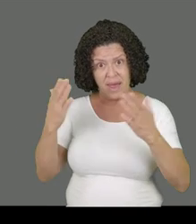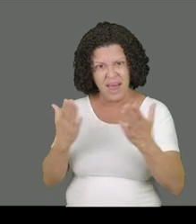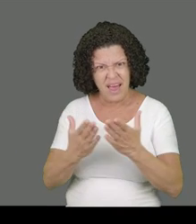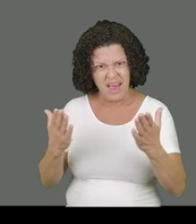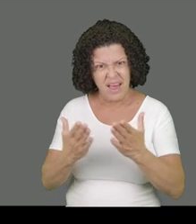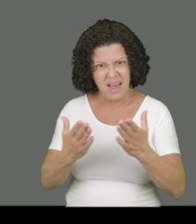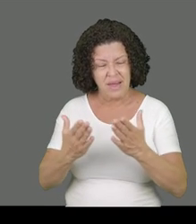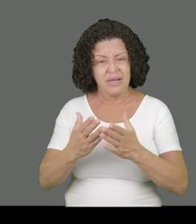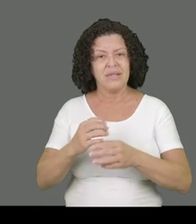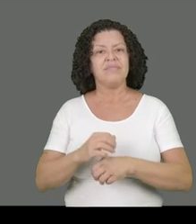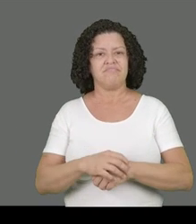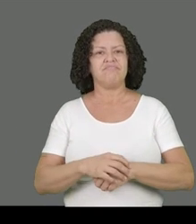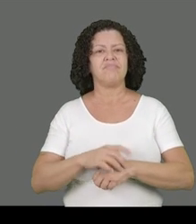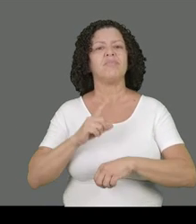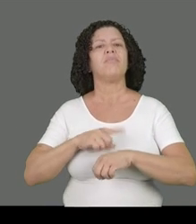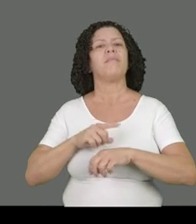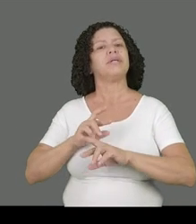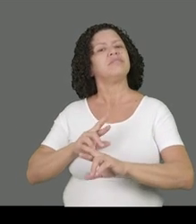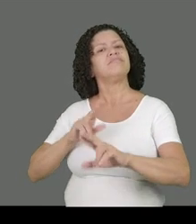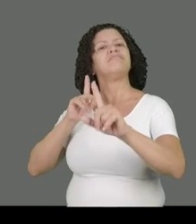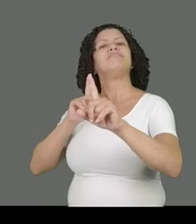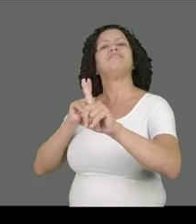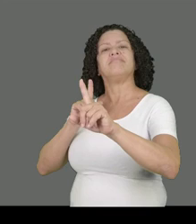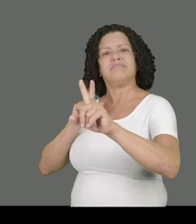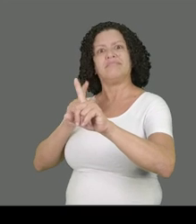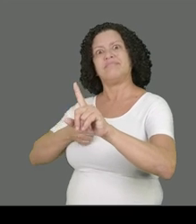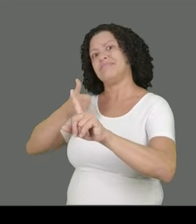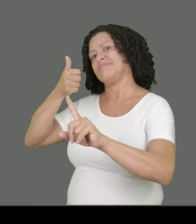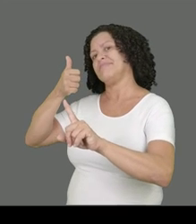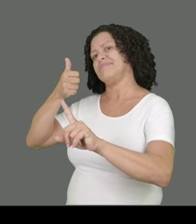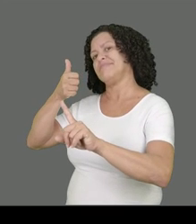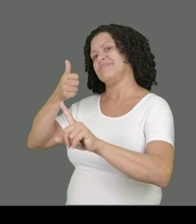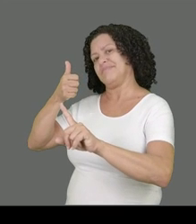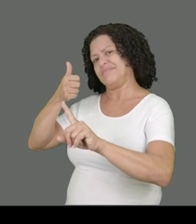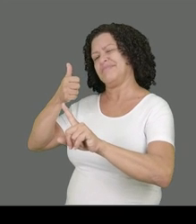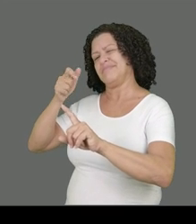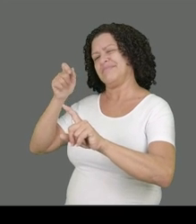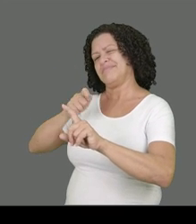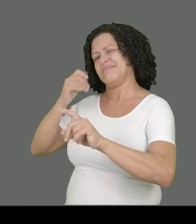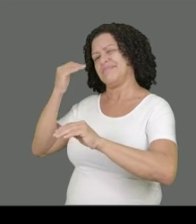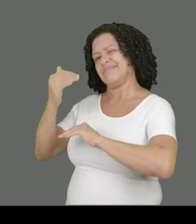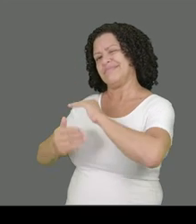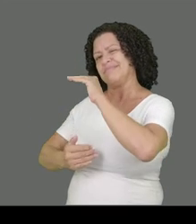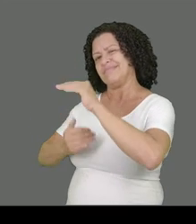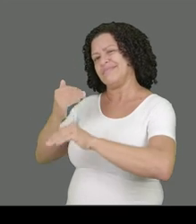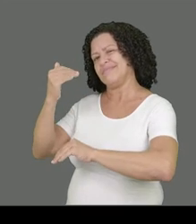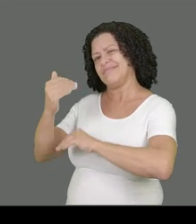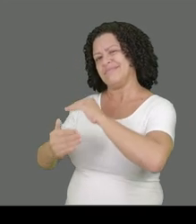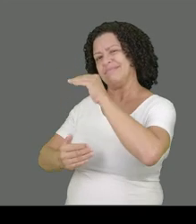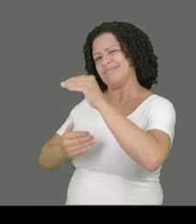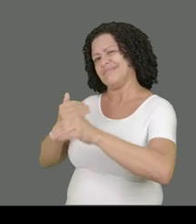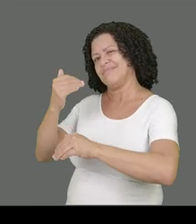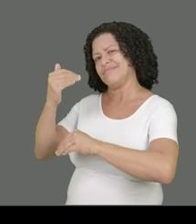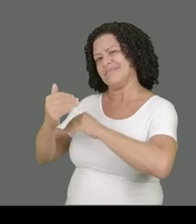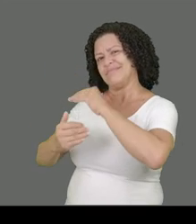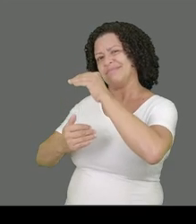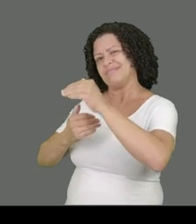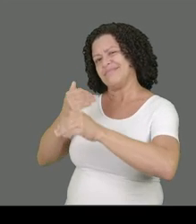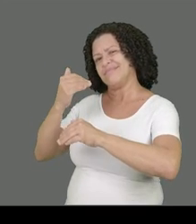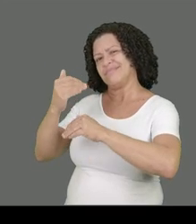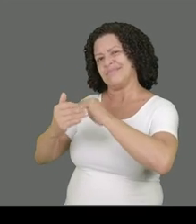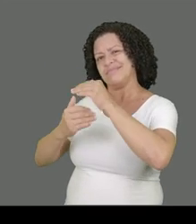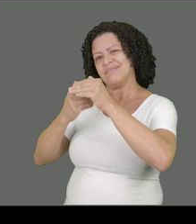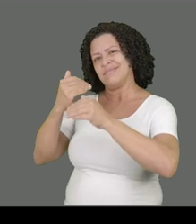fazer desse momento presente um momento diferente, melhor, produtivo